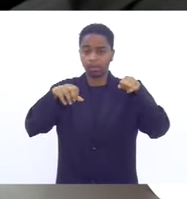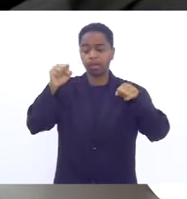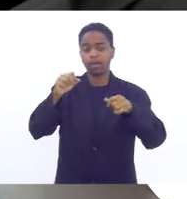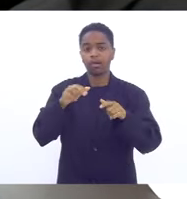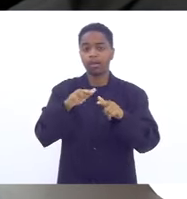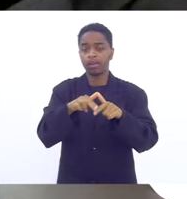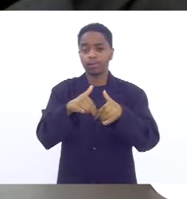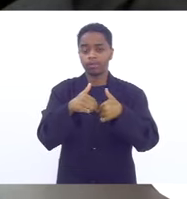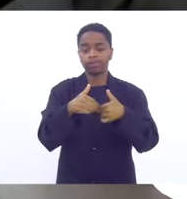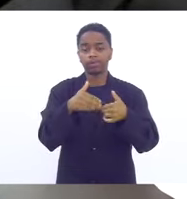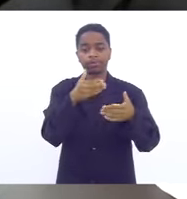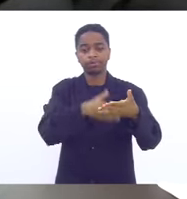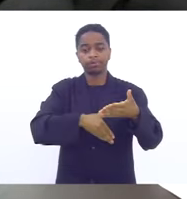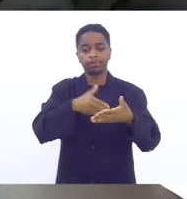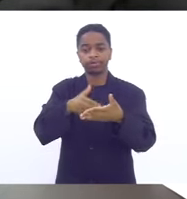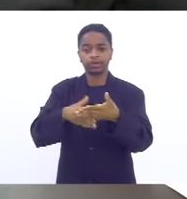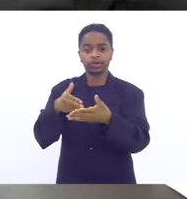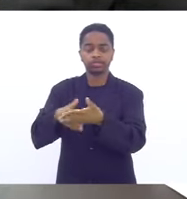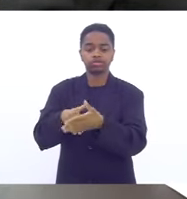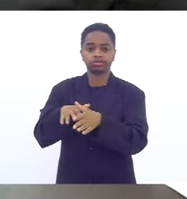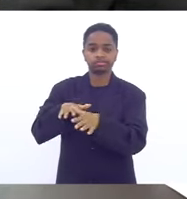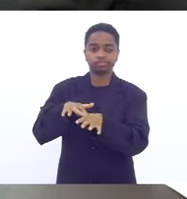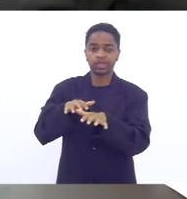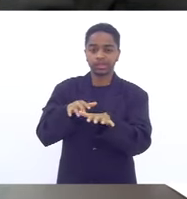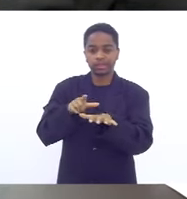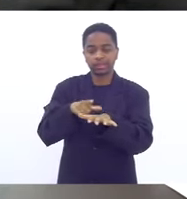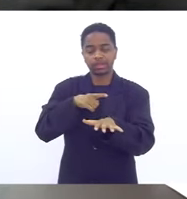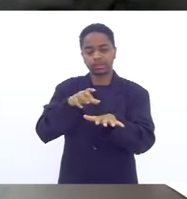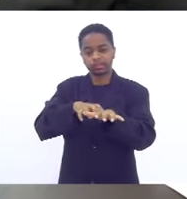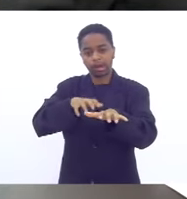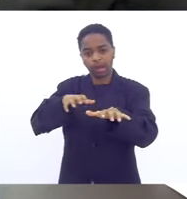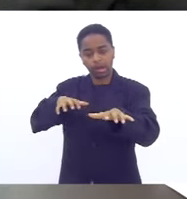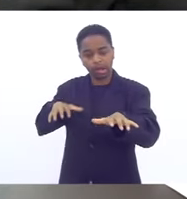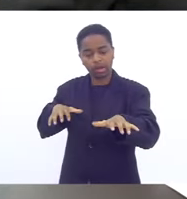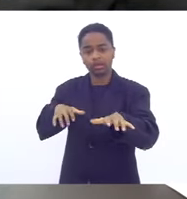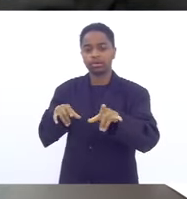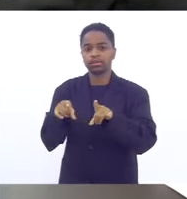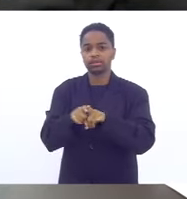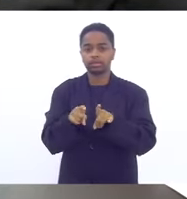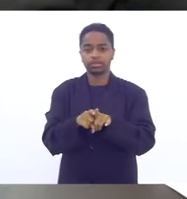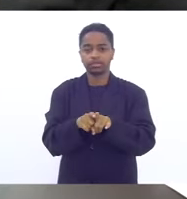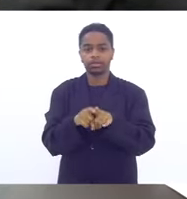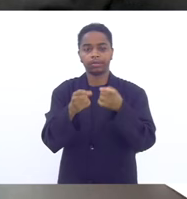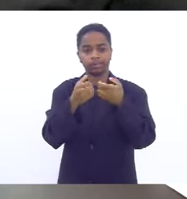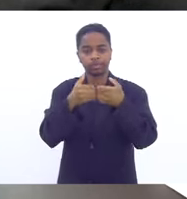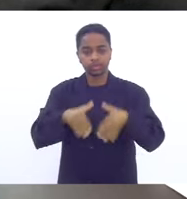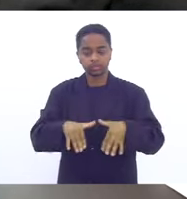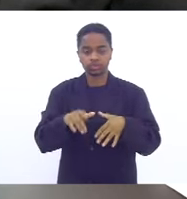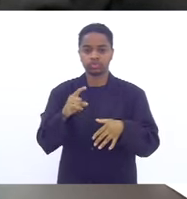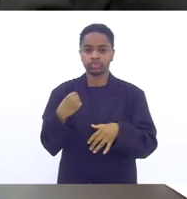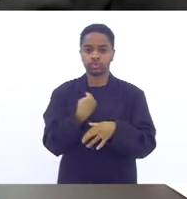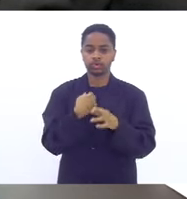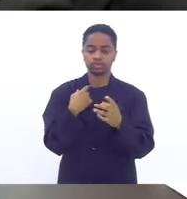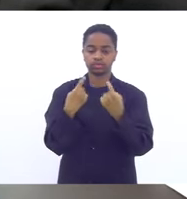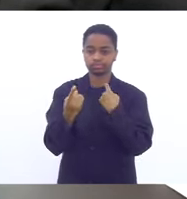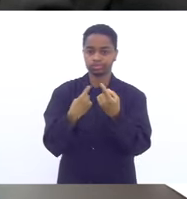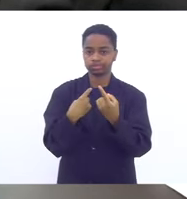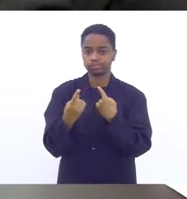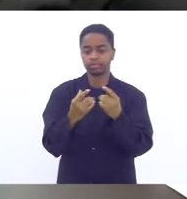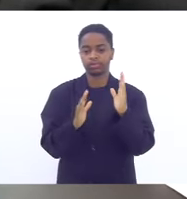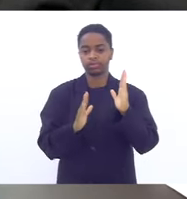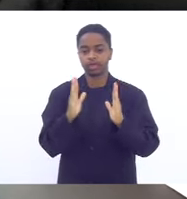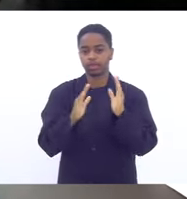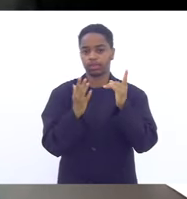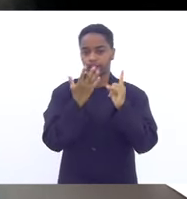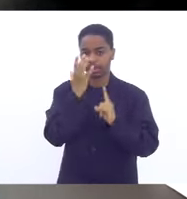bloqueio das rodovias, trazendo uma série de prejuízos para os transeuntes das nossas rodovias durante o carnaval. Mesma